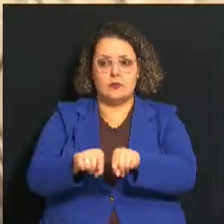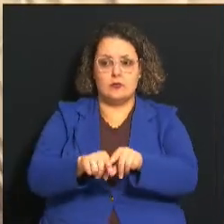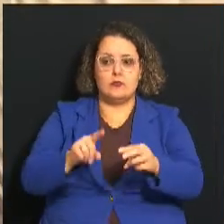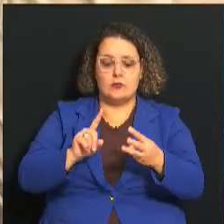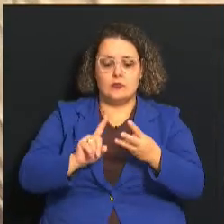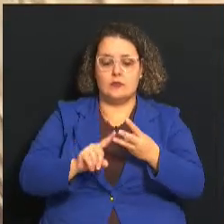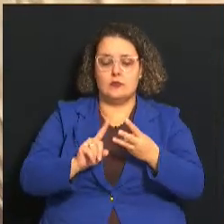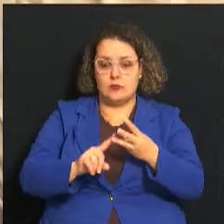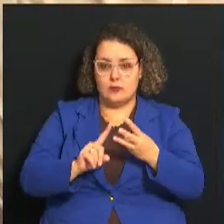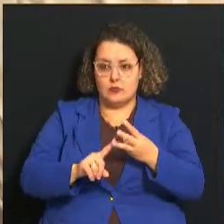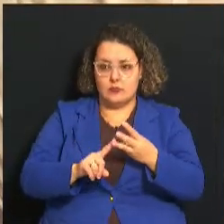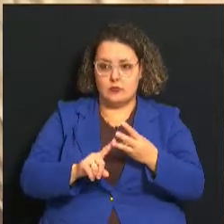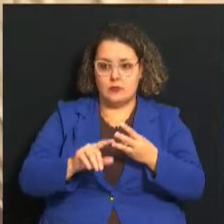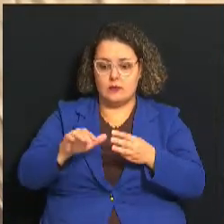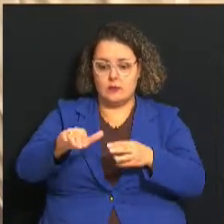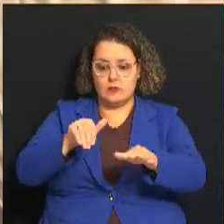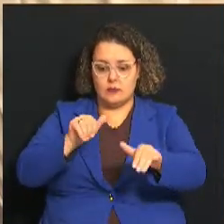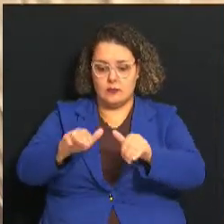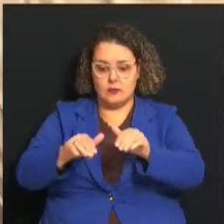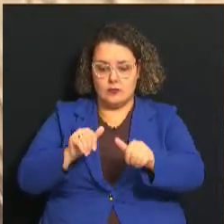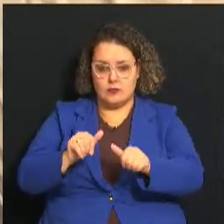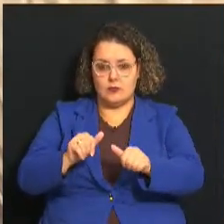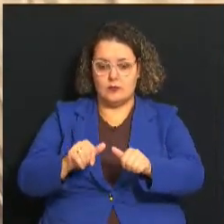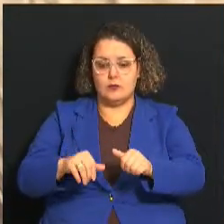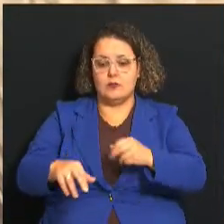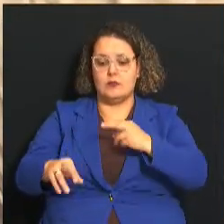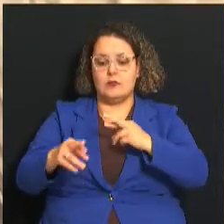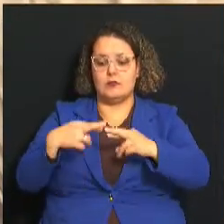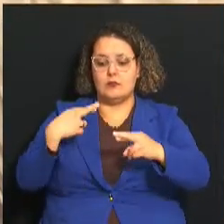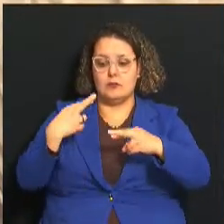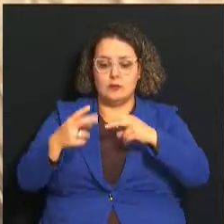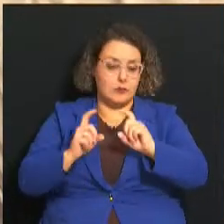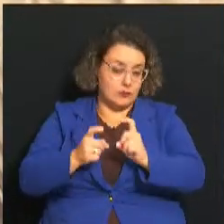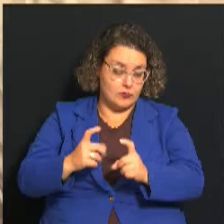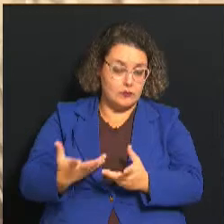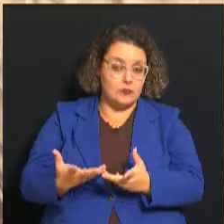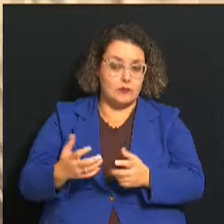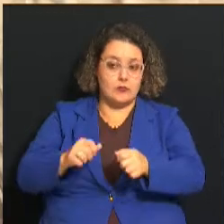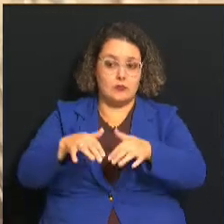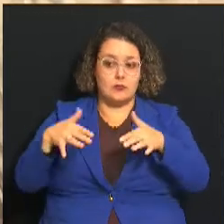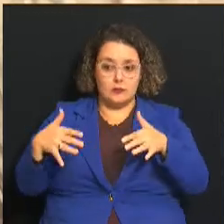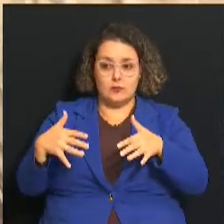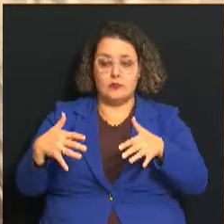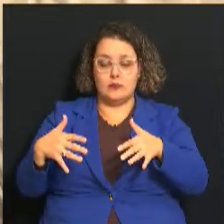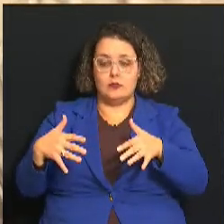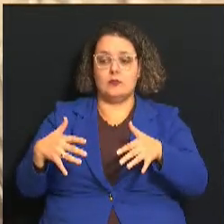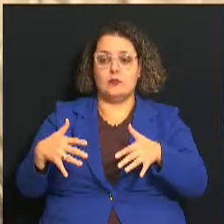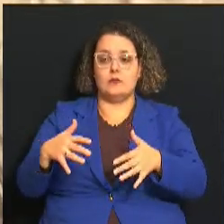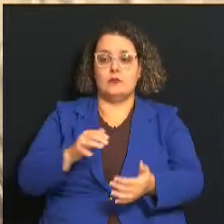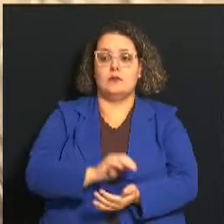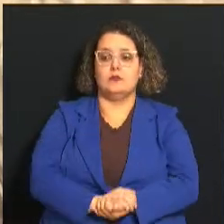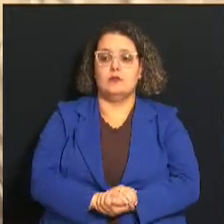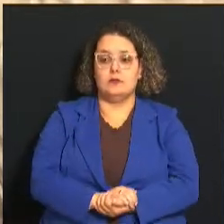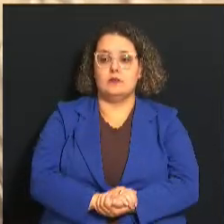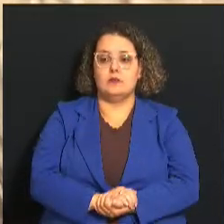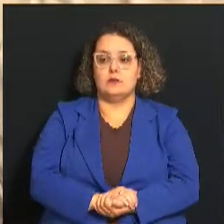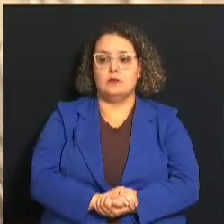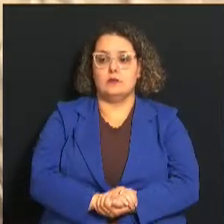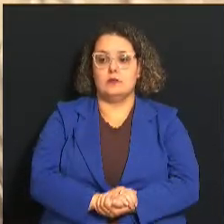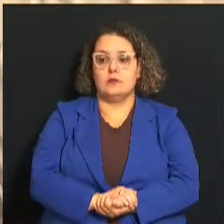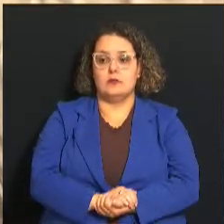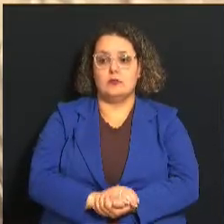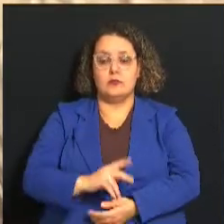3. Convocar as reuniões da direção colegiada e plenárias. 4. Presidir